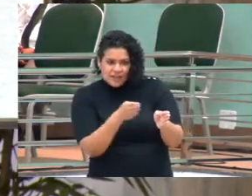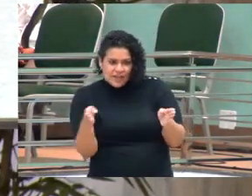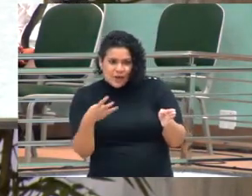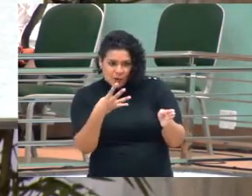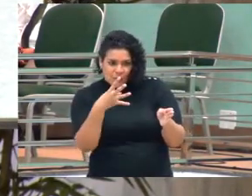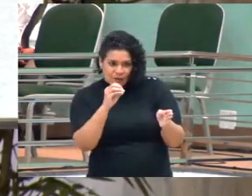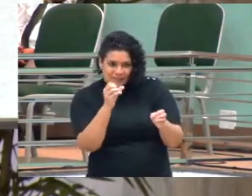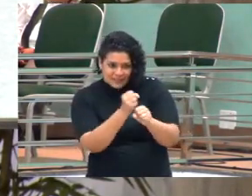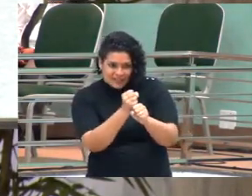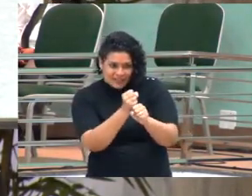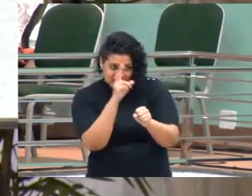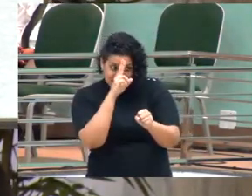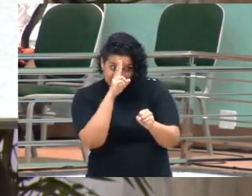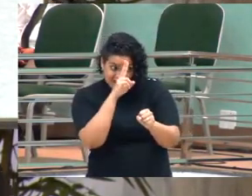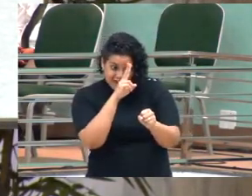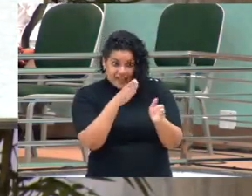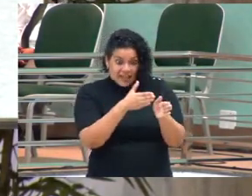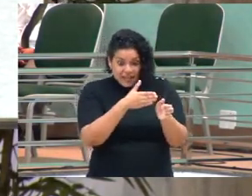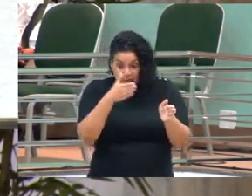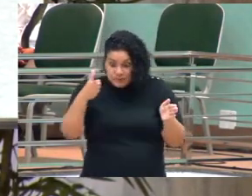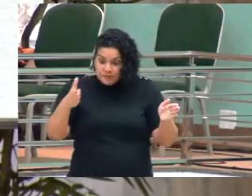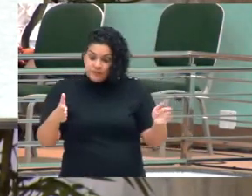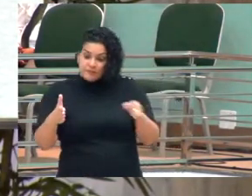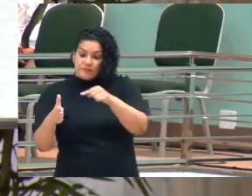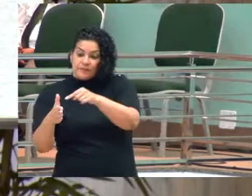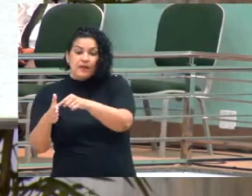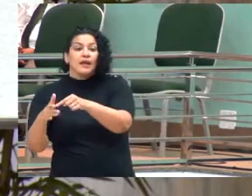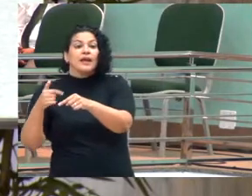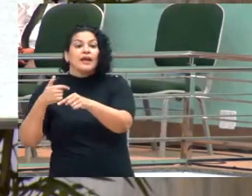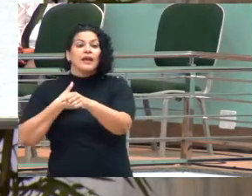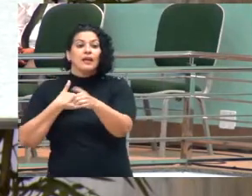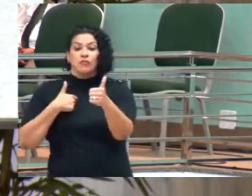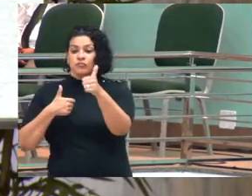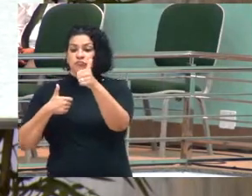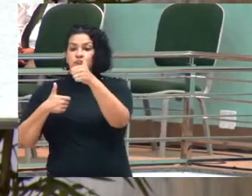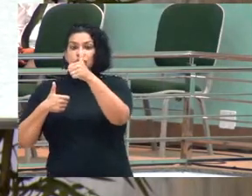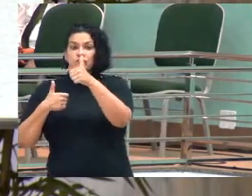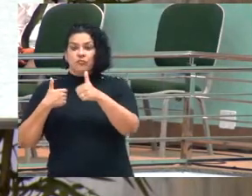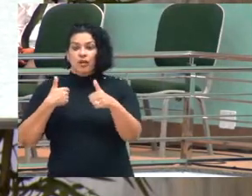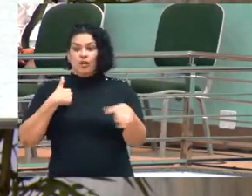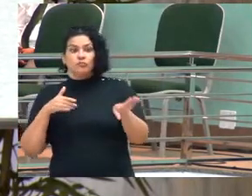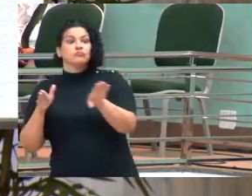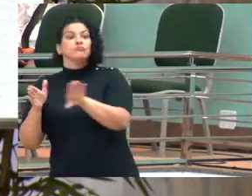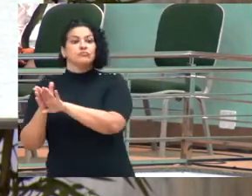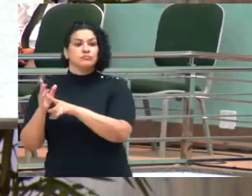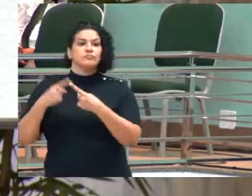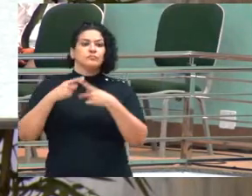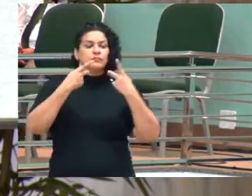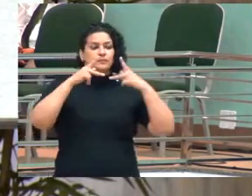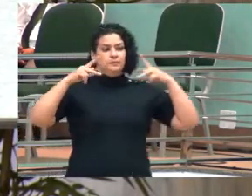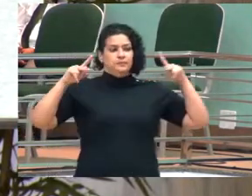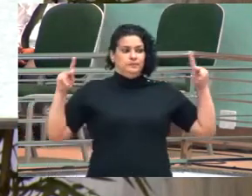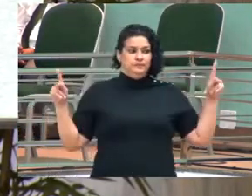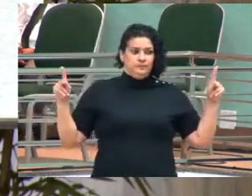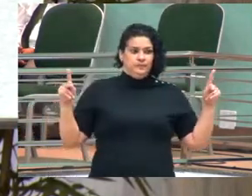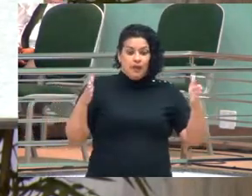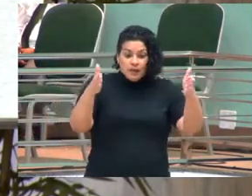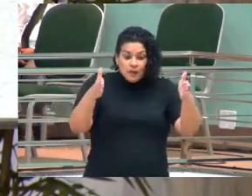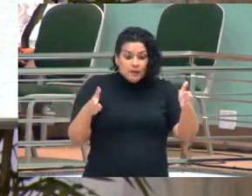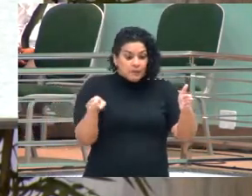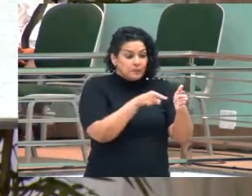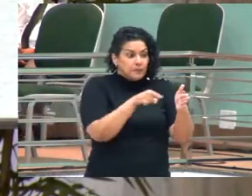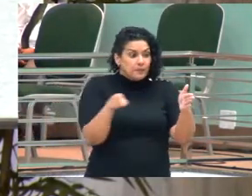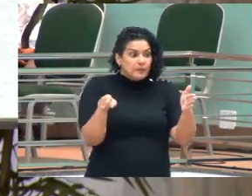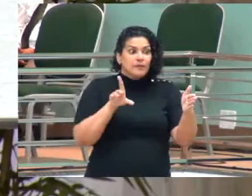eu preparava o caminho para o Messias. Este era o meu testemunho. Esta era a minha